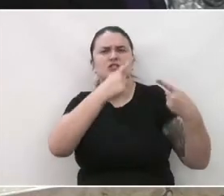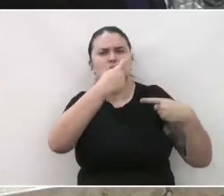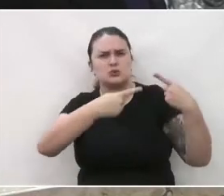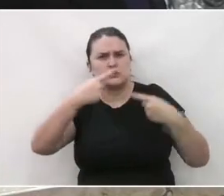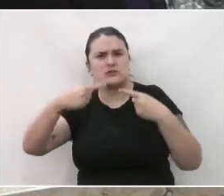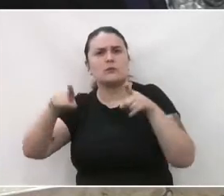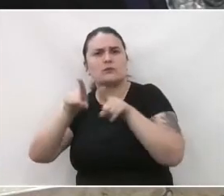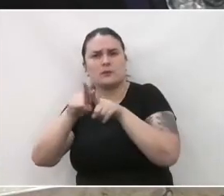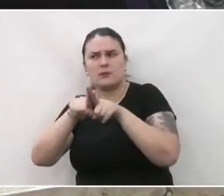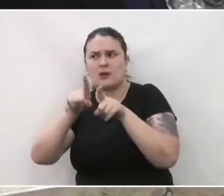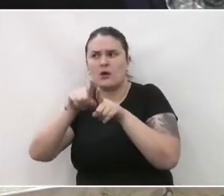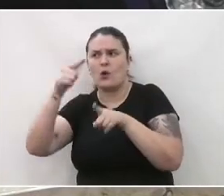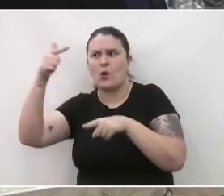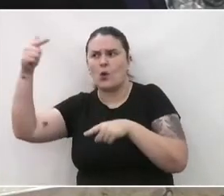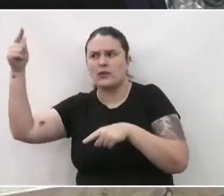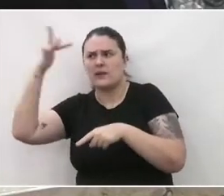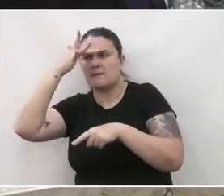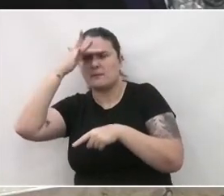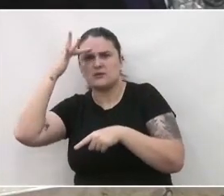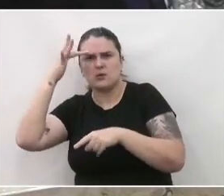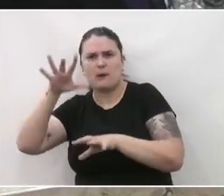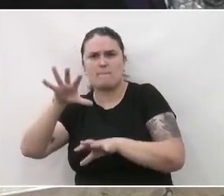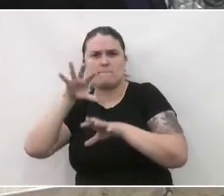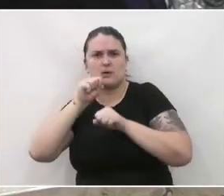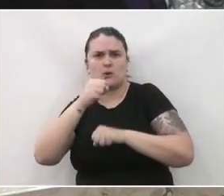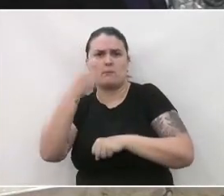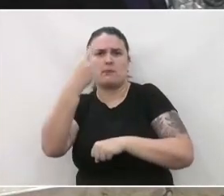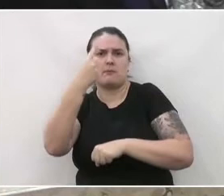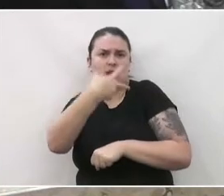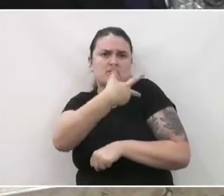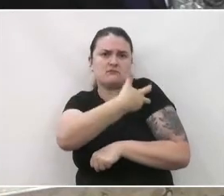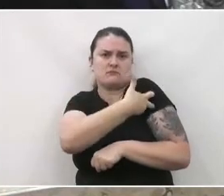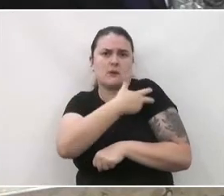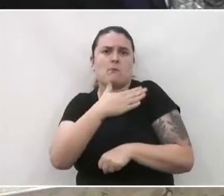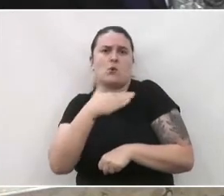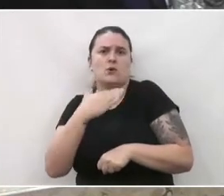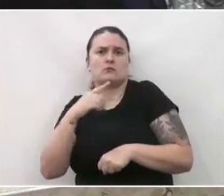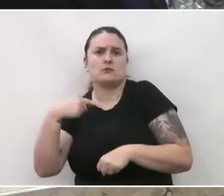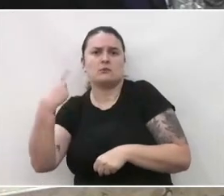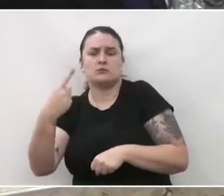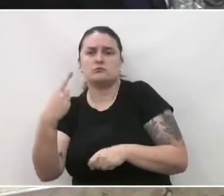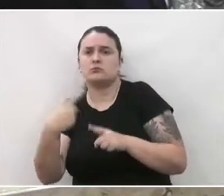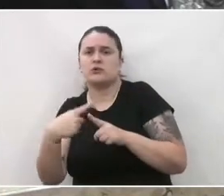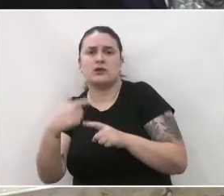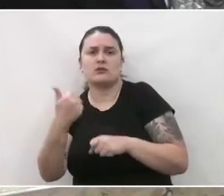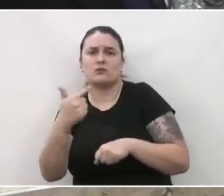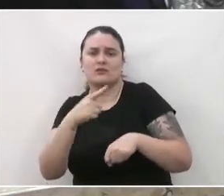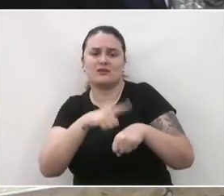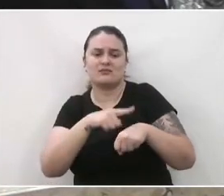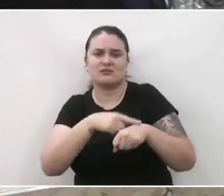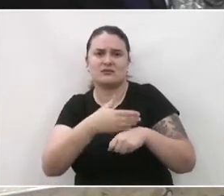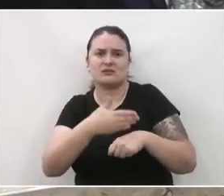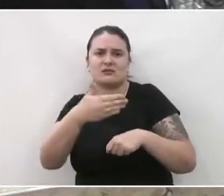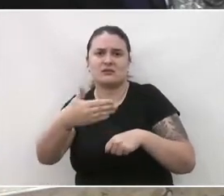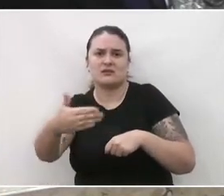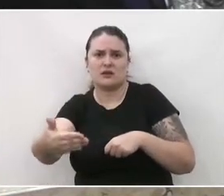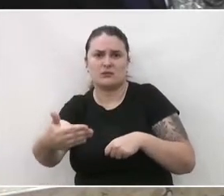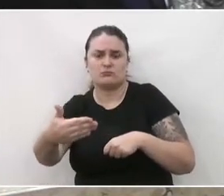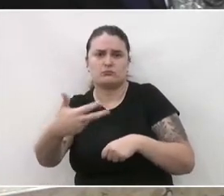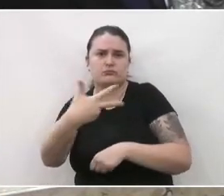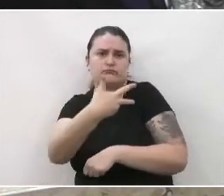outras pessoas que receberam, às vezes, a primeira dose e faleceram depois, porque não teve o tempo